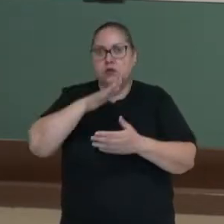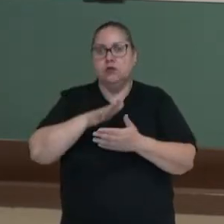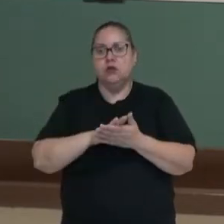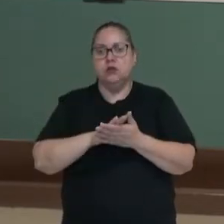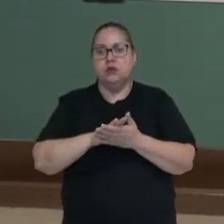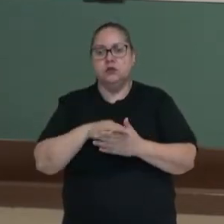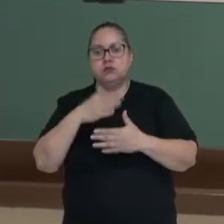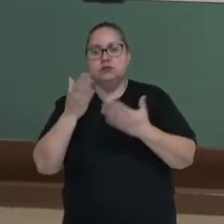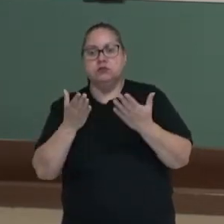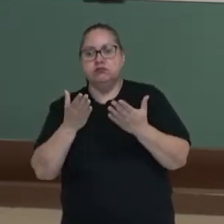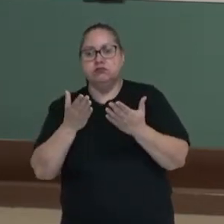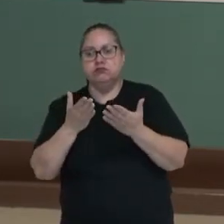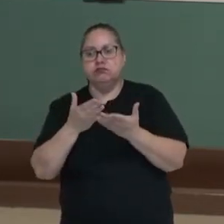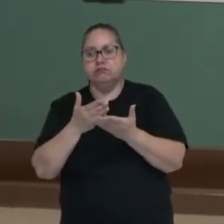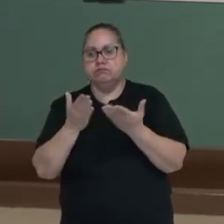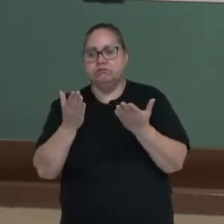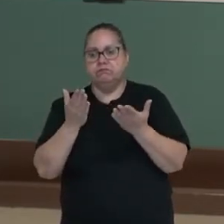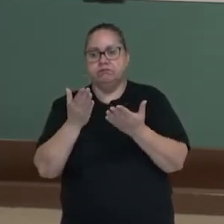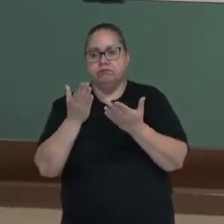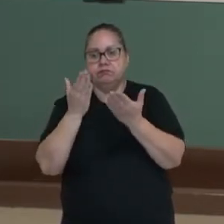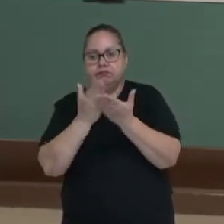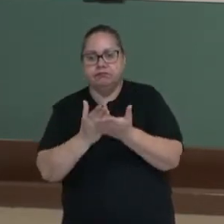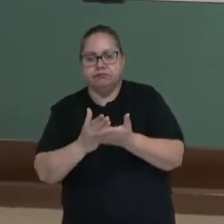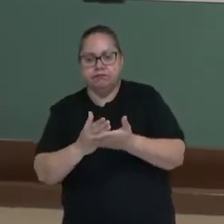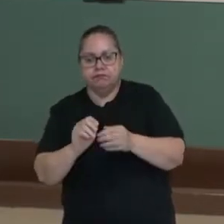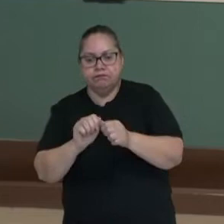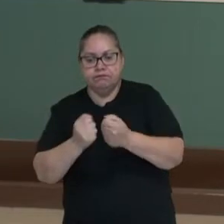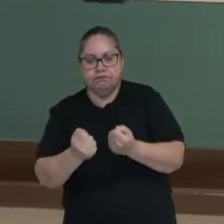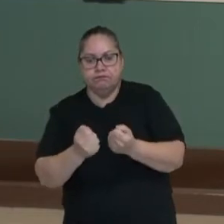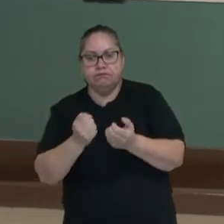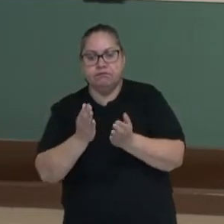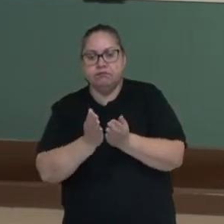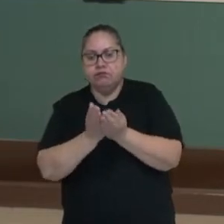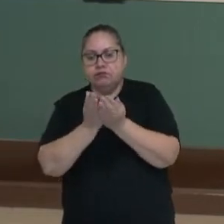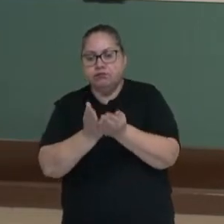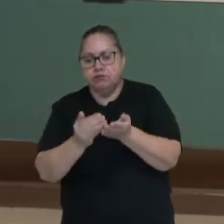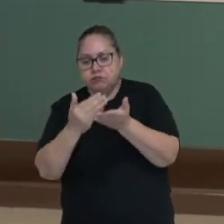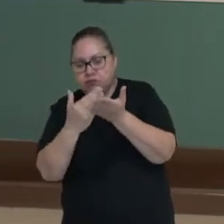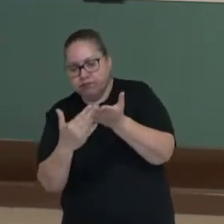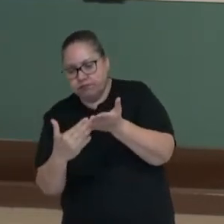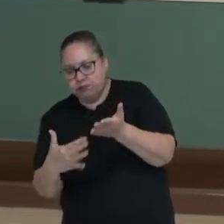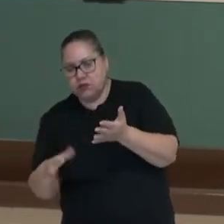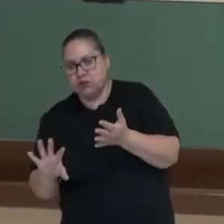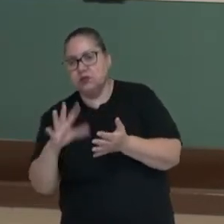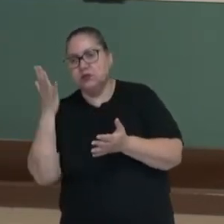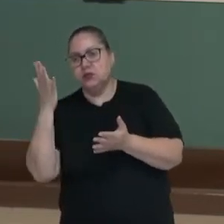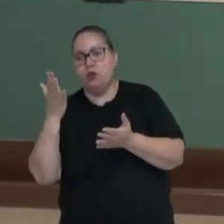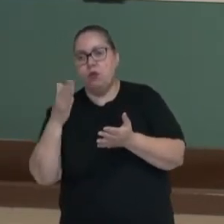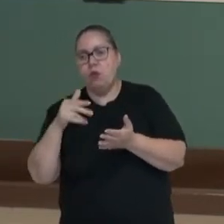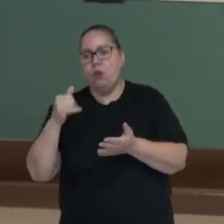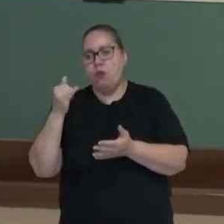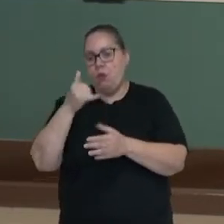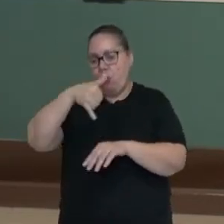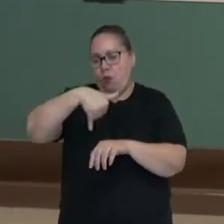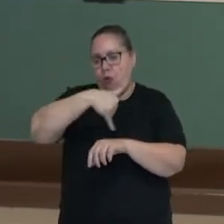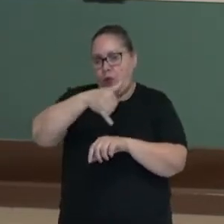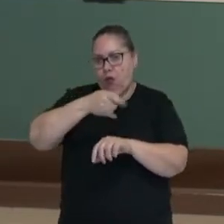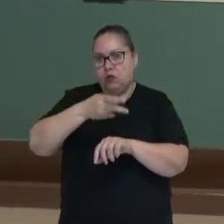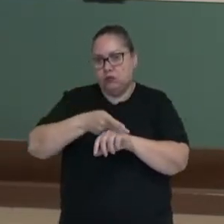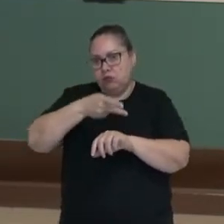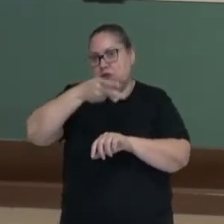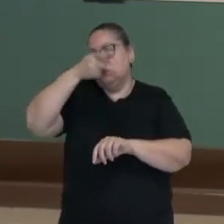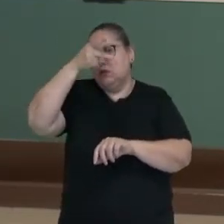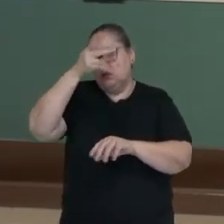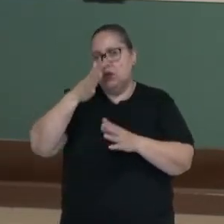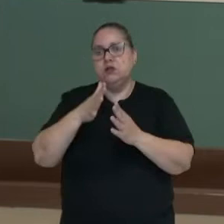por alguma razão, rompeu o seu casco. Alguma coisa aconteceu e esse óleo, porque o petróleo é um